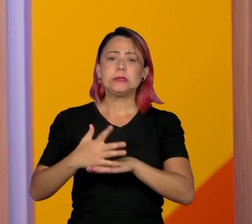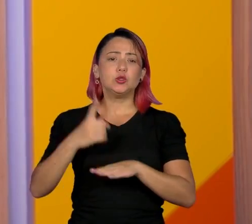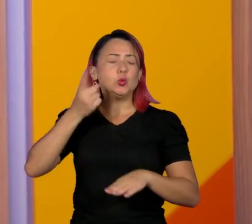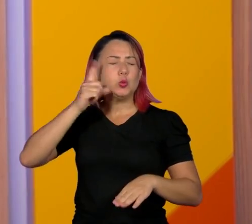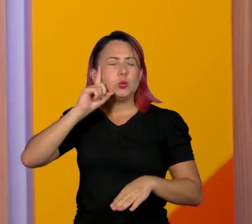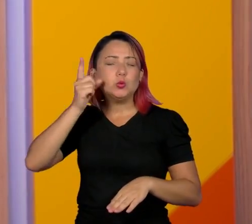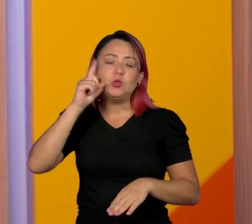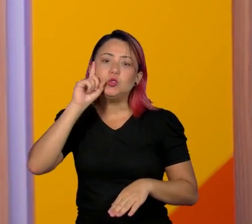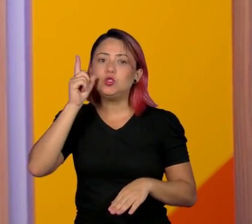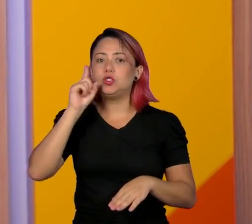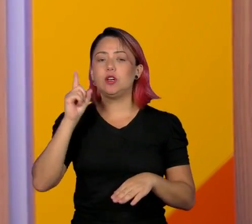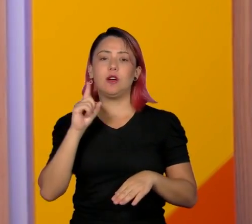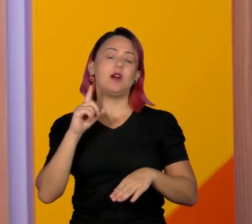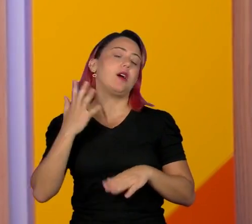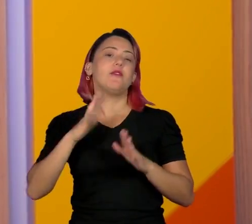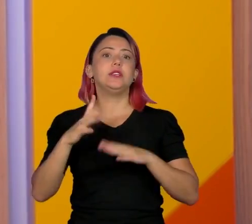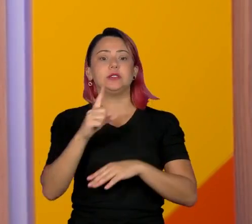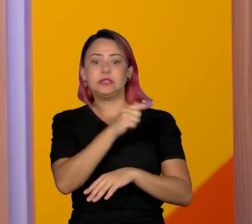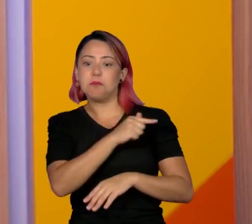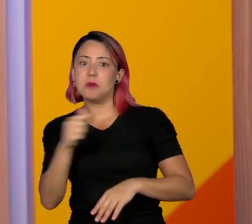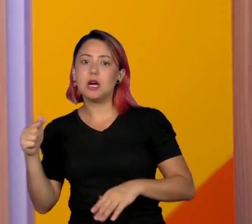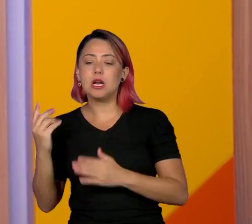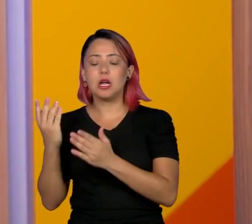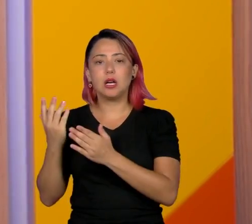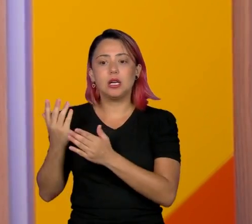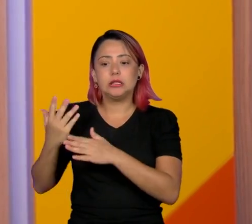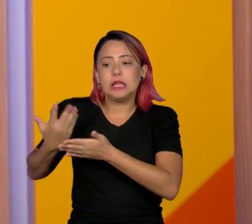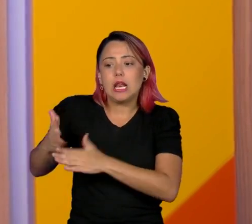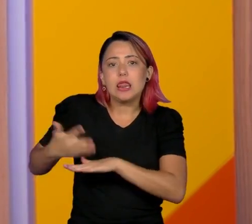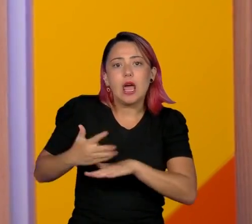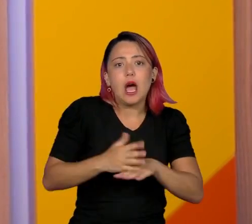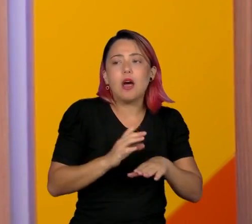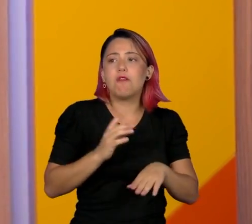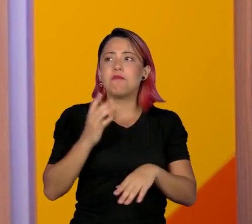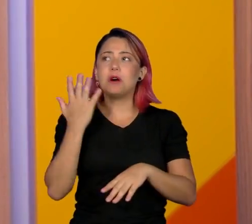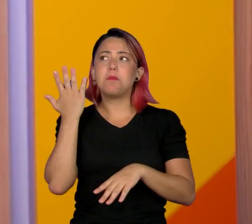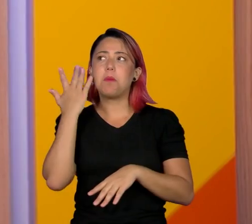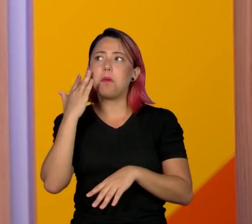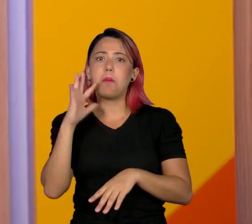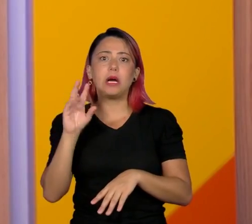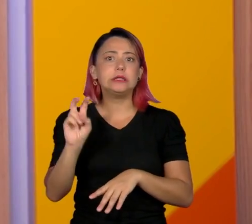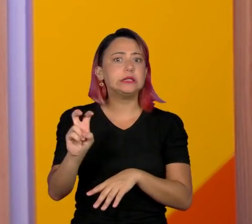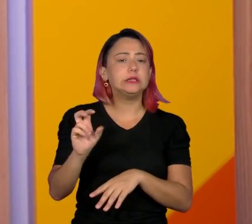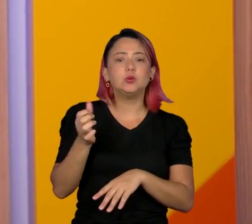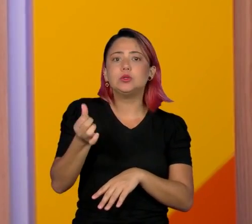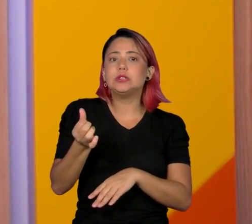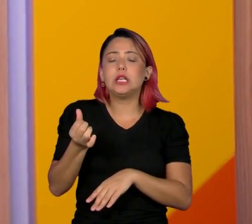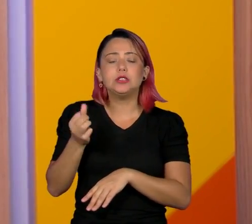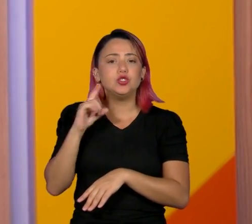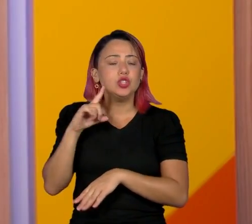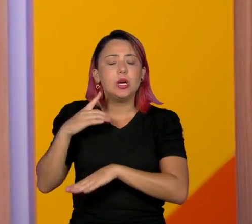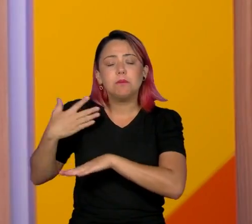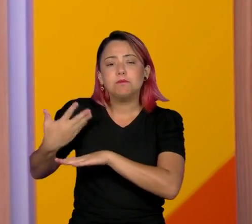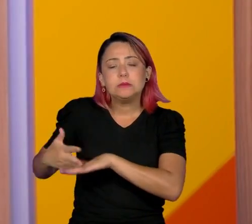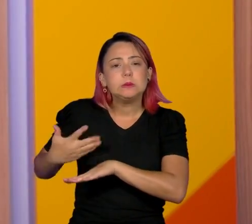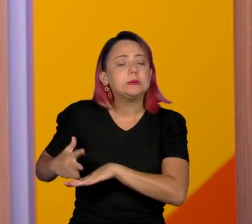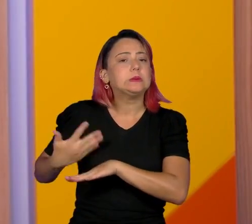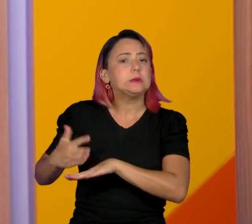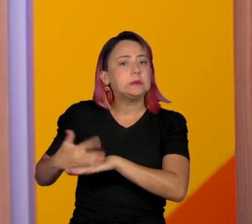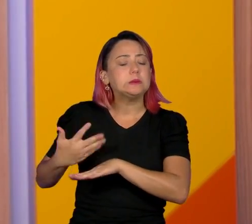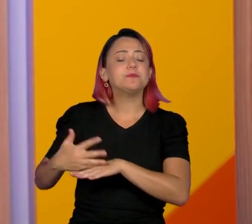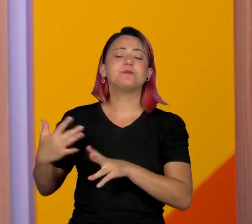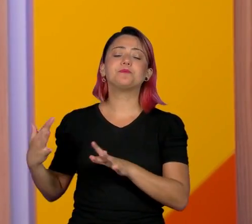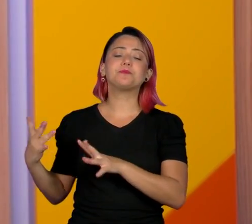na semana, assim, era uma coisa muito séria pra mim. E acho que quando eu fiz 18, que o